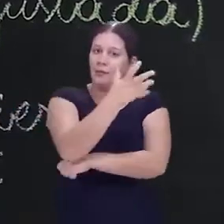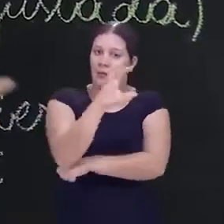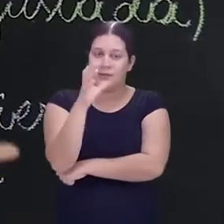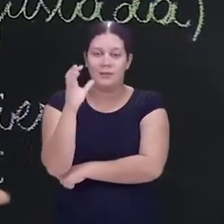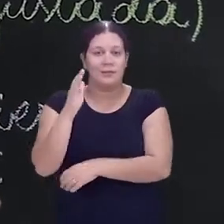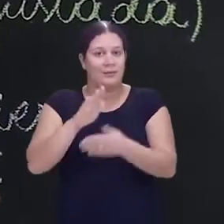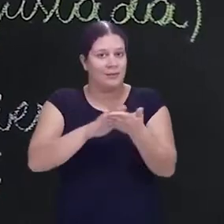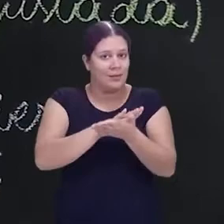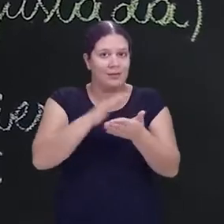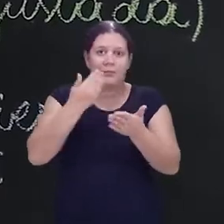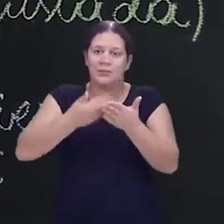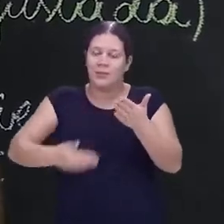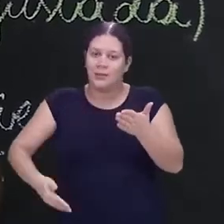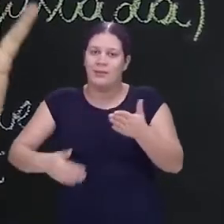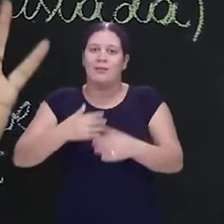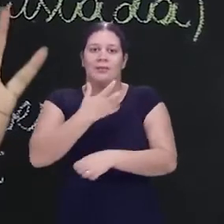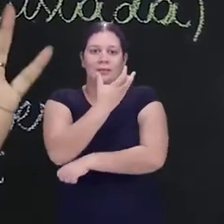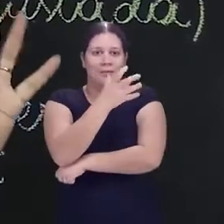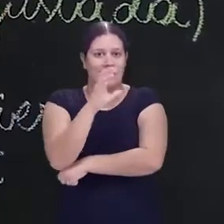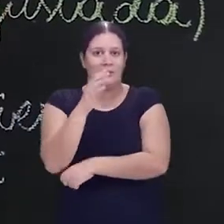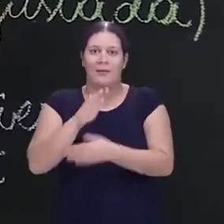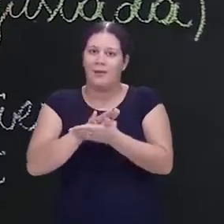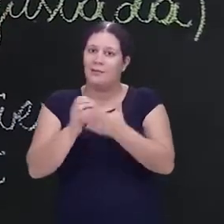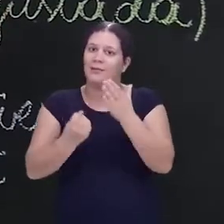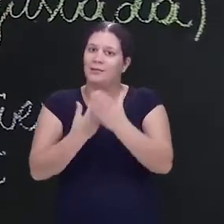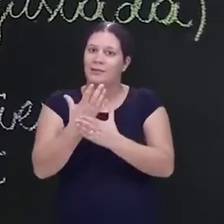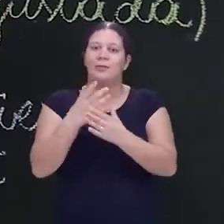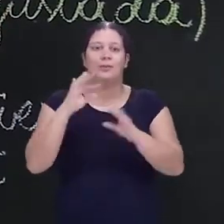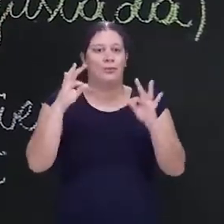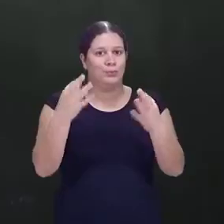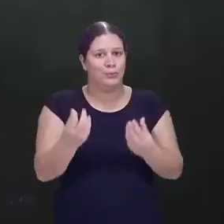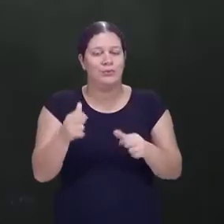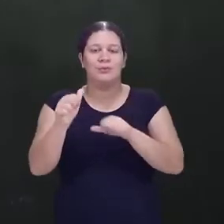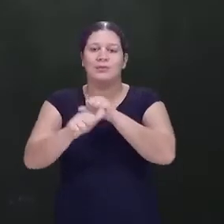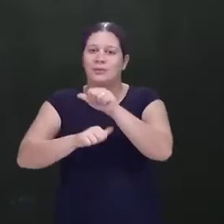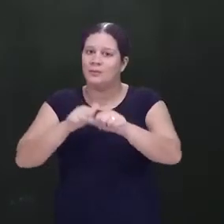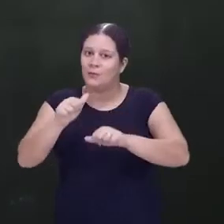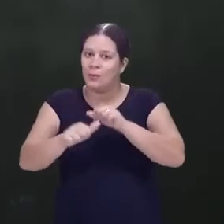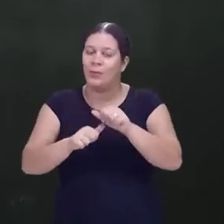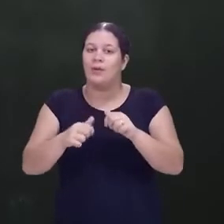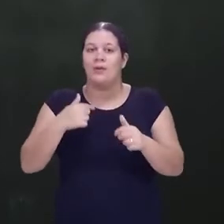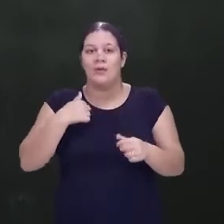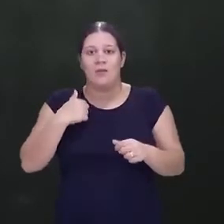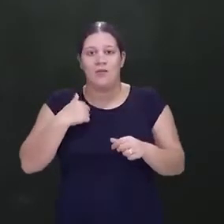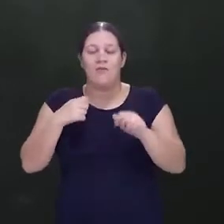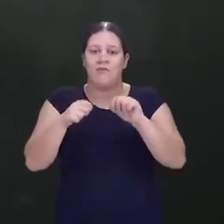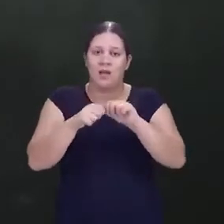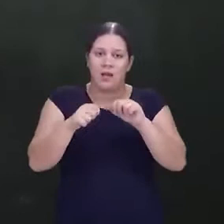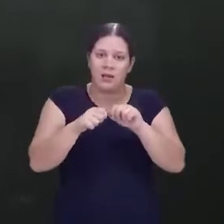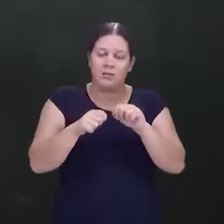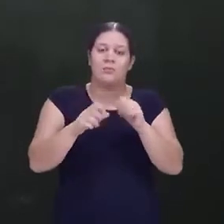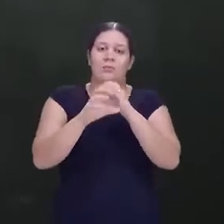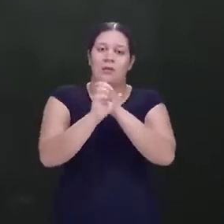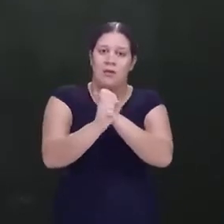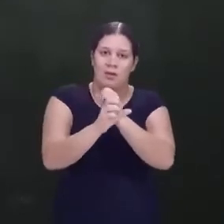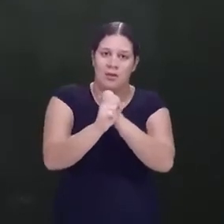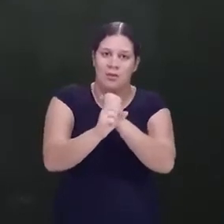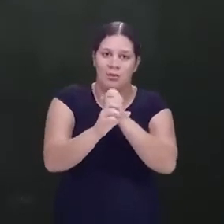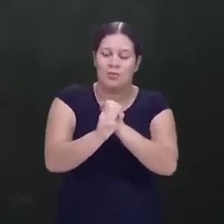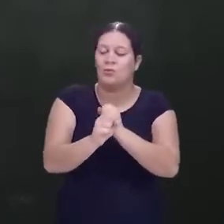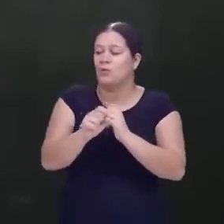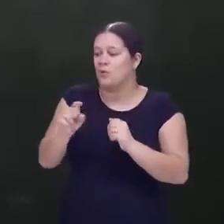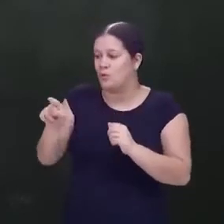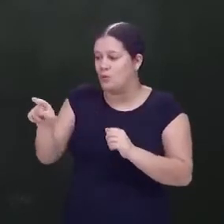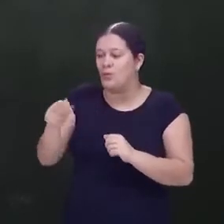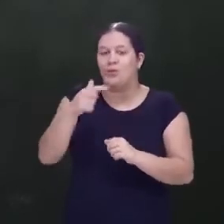cria, tudo se transforma. Não tem como desaparecer. Então, quando eu monto a minha equação, se eu disse para você que aqui